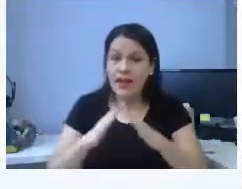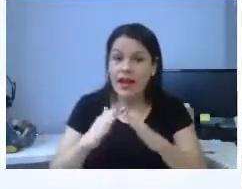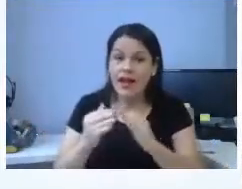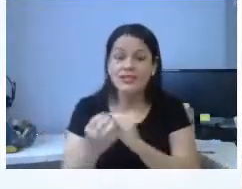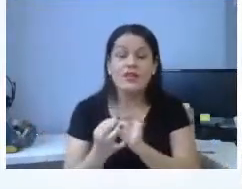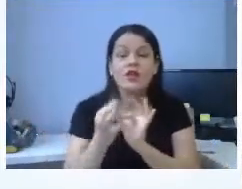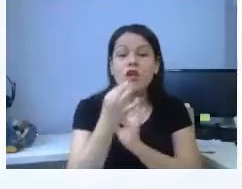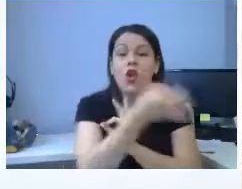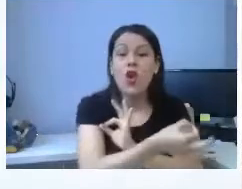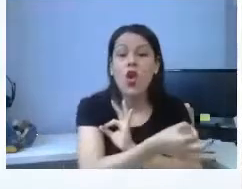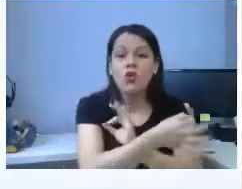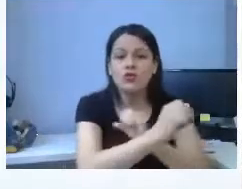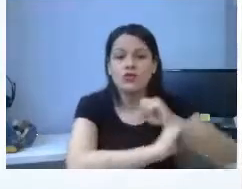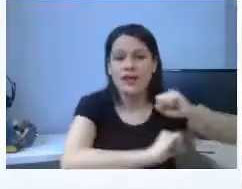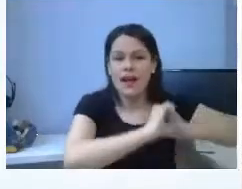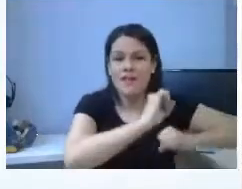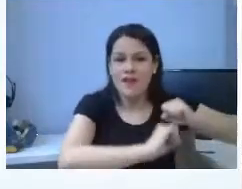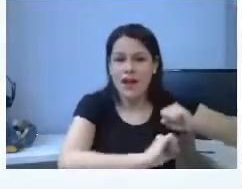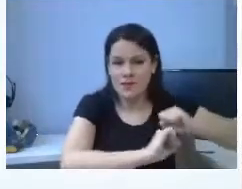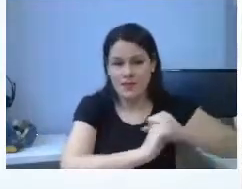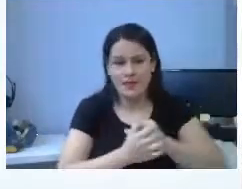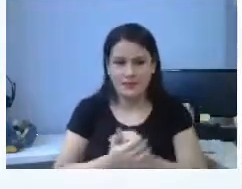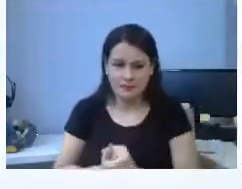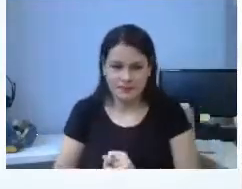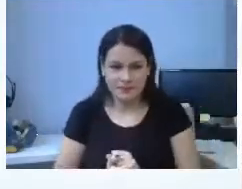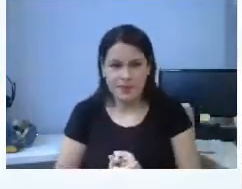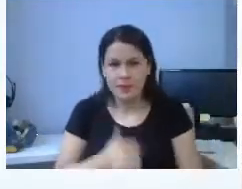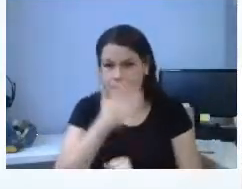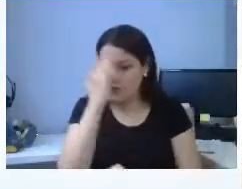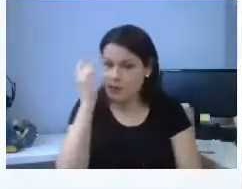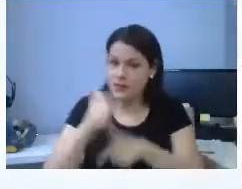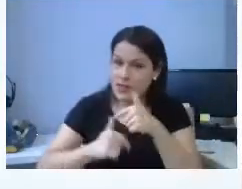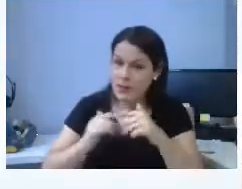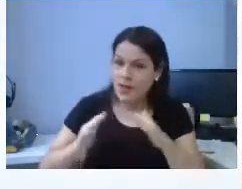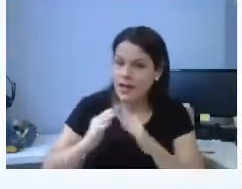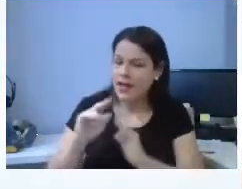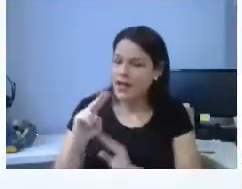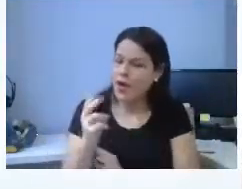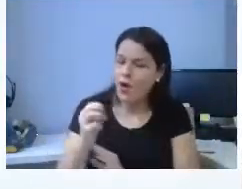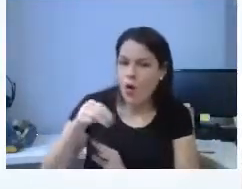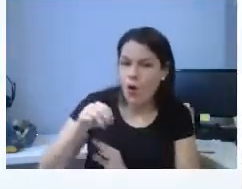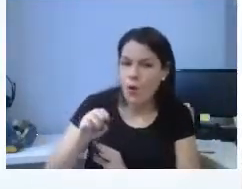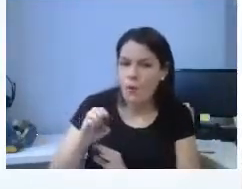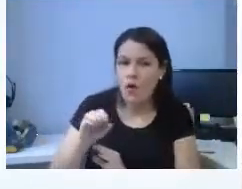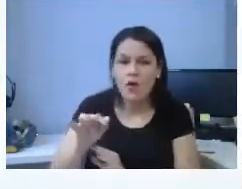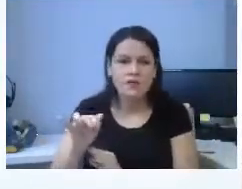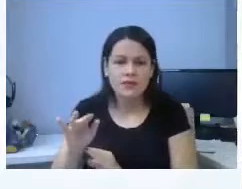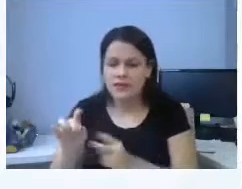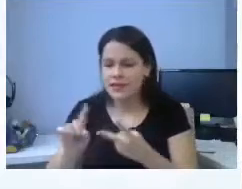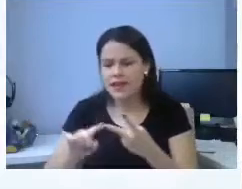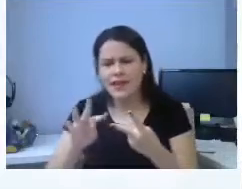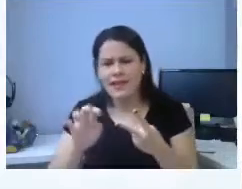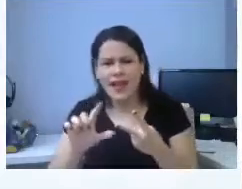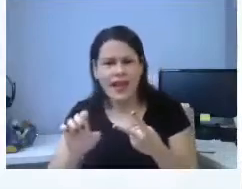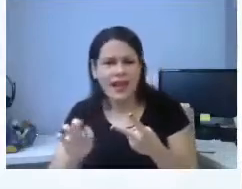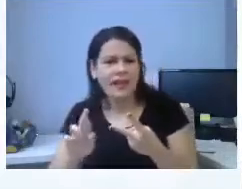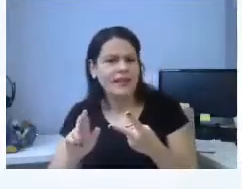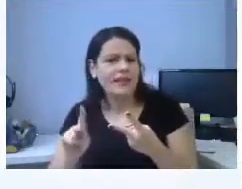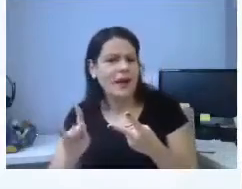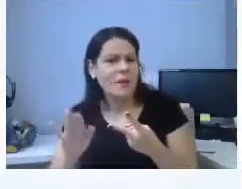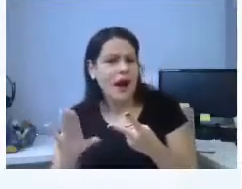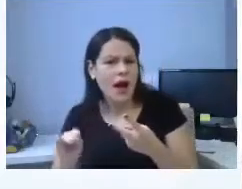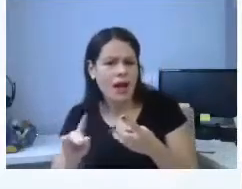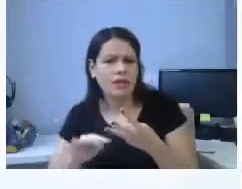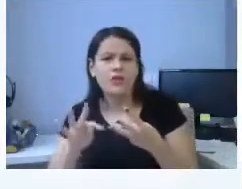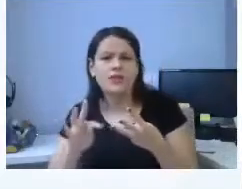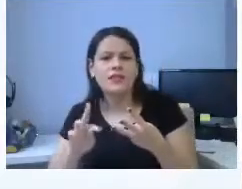fábrica, fazendo trabalho remoto, em casa, home office, teletrabalho, trabalho à distância, enfim, como